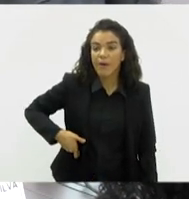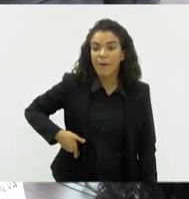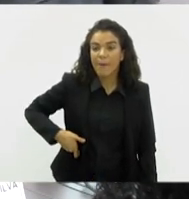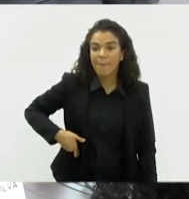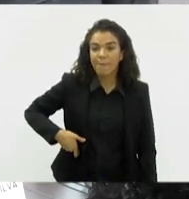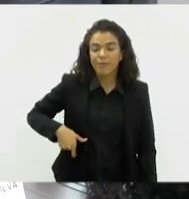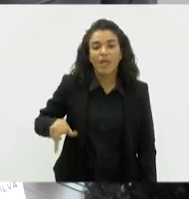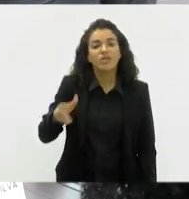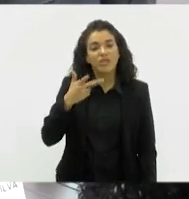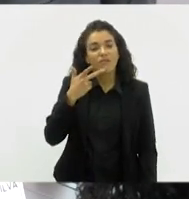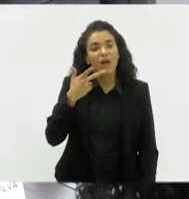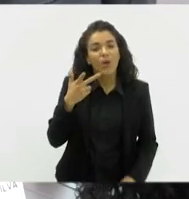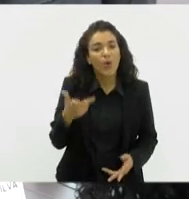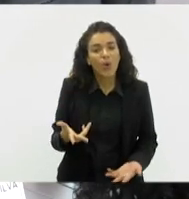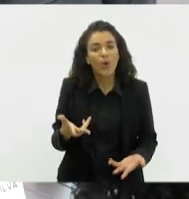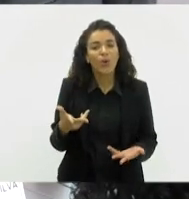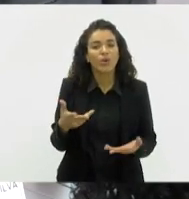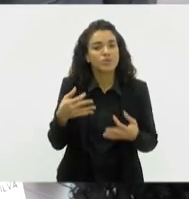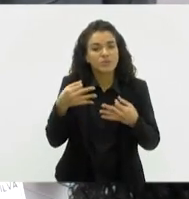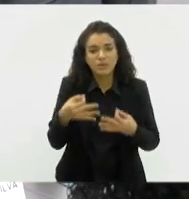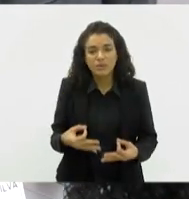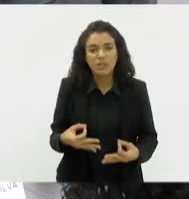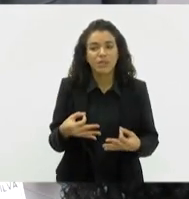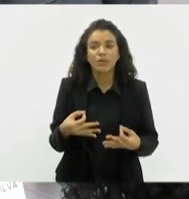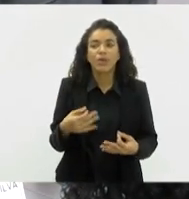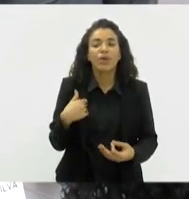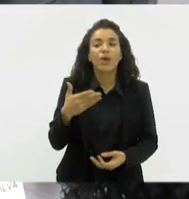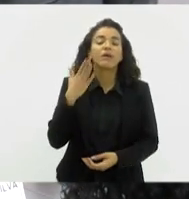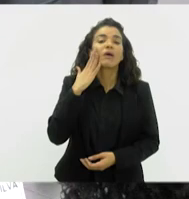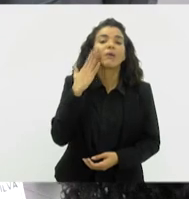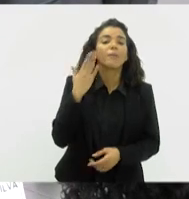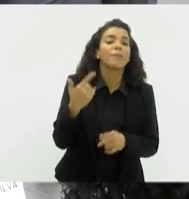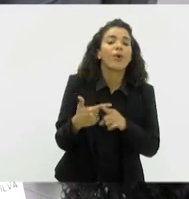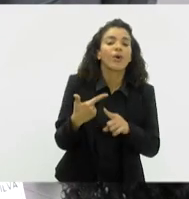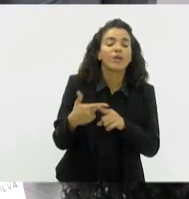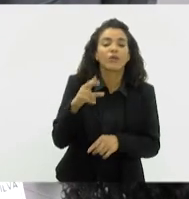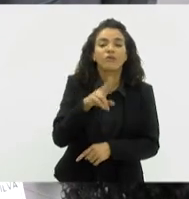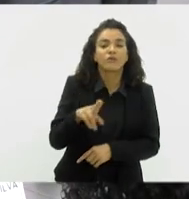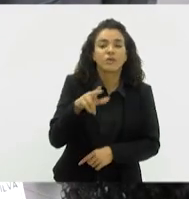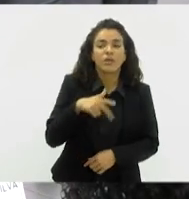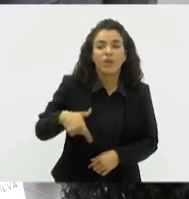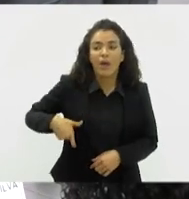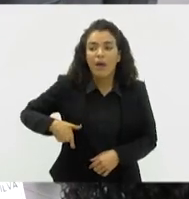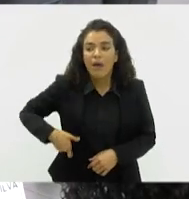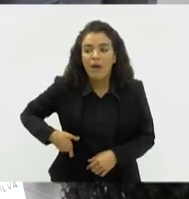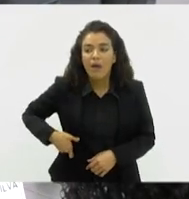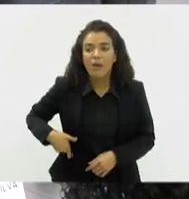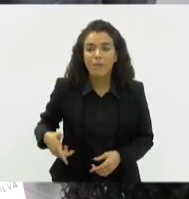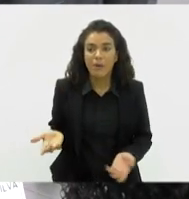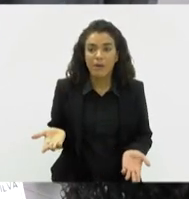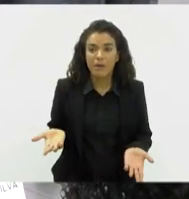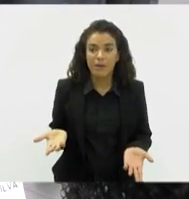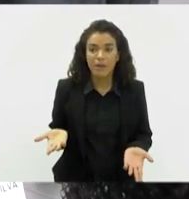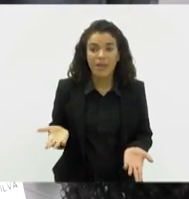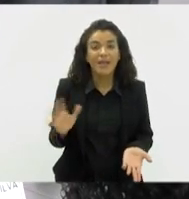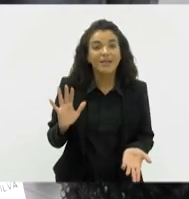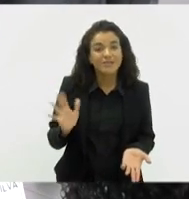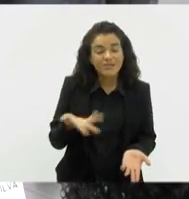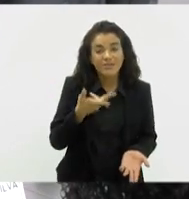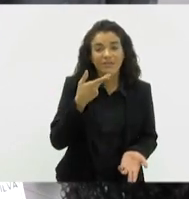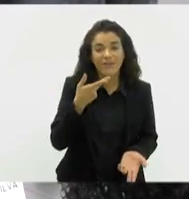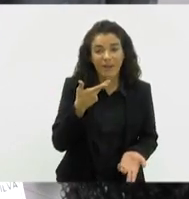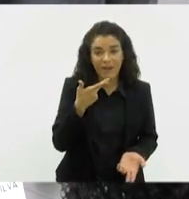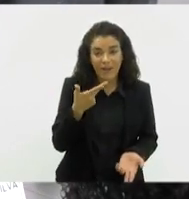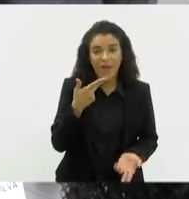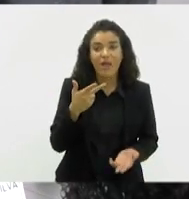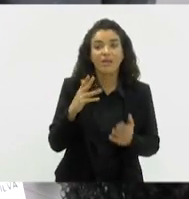deputado, não deveria estar com uma arma. Mas que eu quero arma entender ilegal. Circunstâncias que ele utilizava ele uma arma. Ele estava sabatinado. A gente mas ele falou que